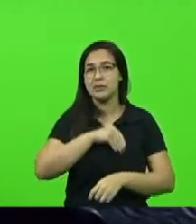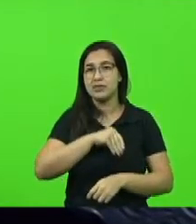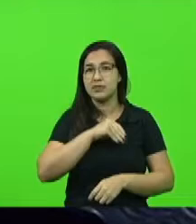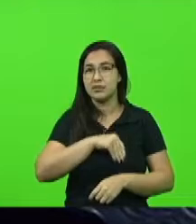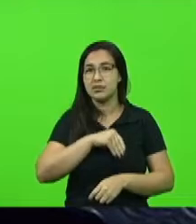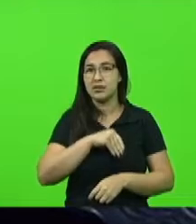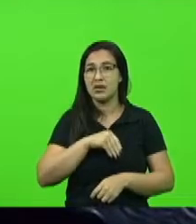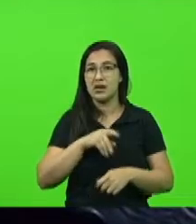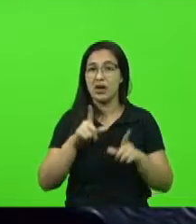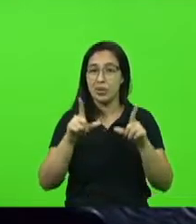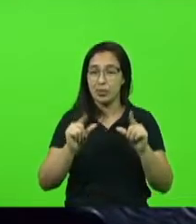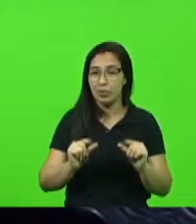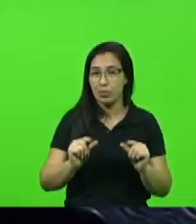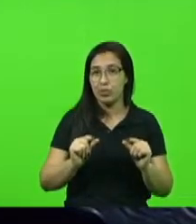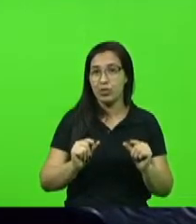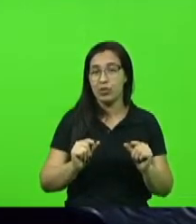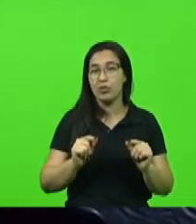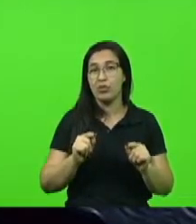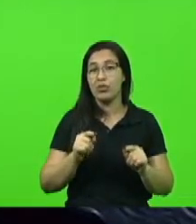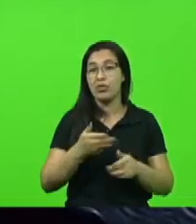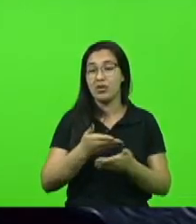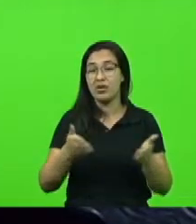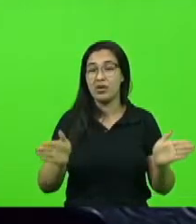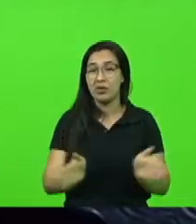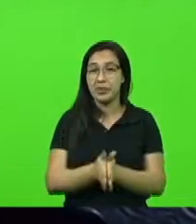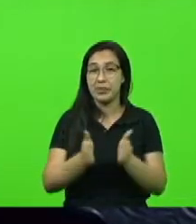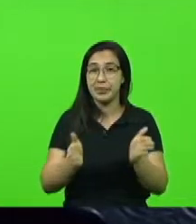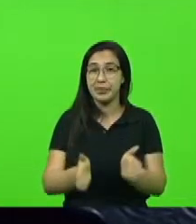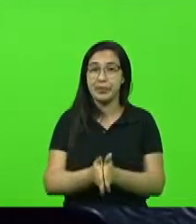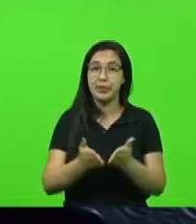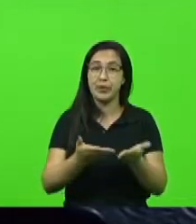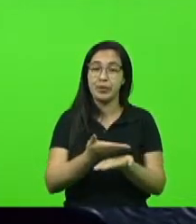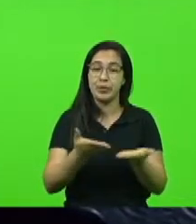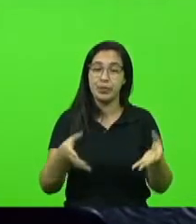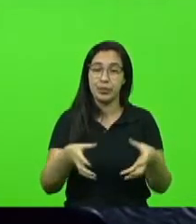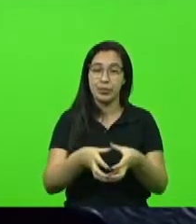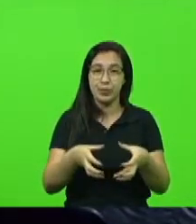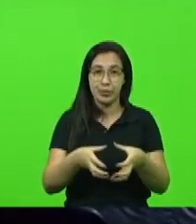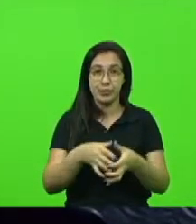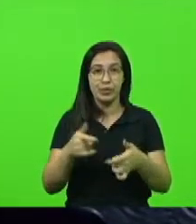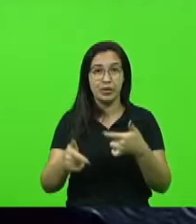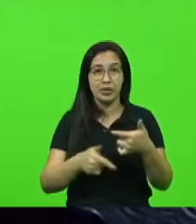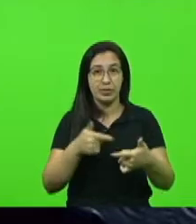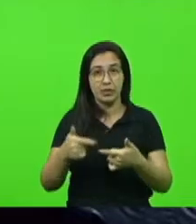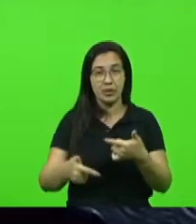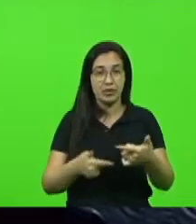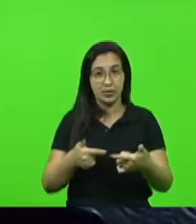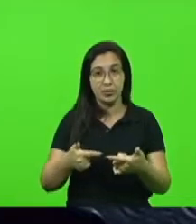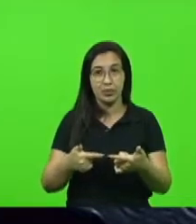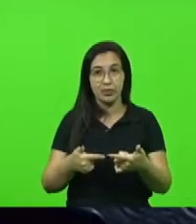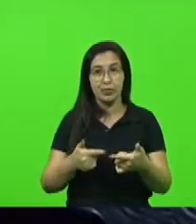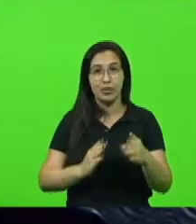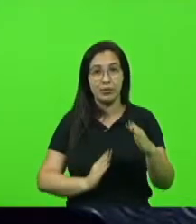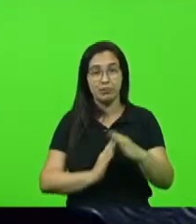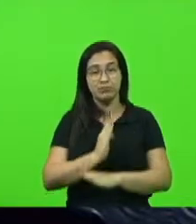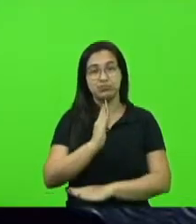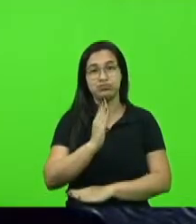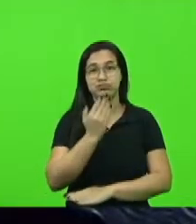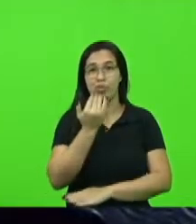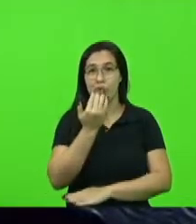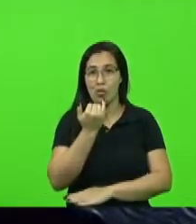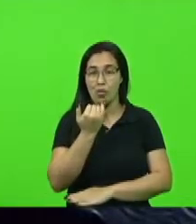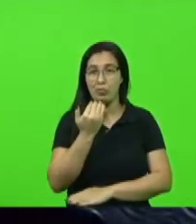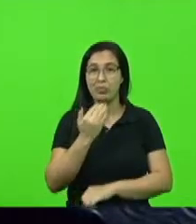e o processo de empobrecimento sofrido pela classe trabalhadora nesses últimos anos, com a disparada dos preços dos alimentos, do gás